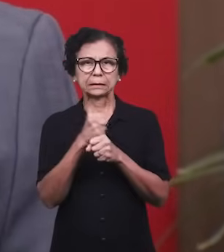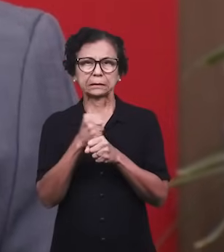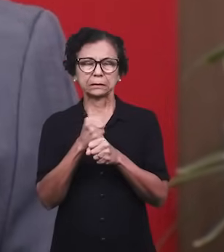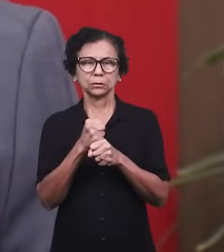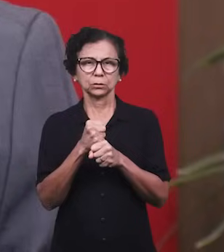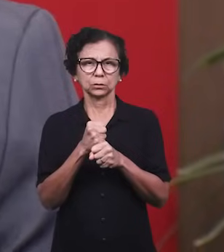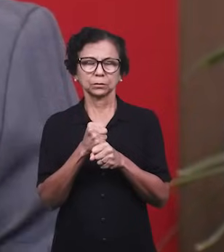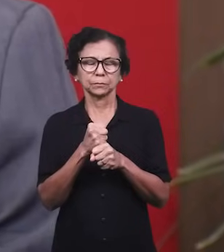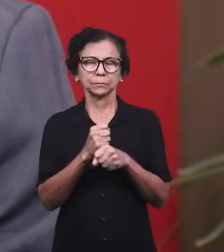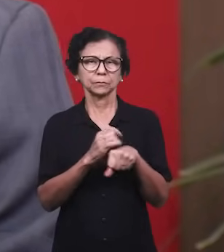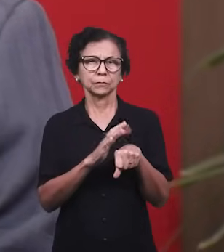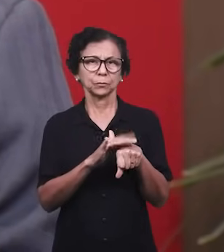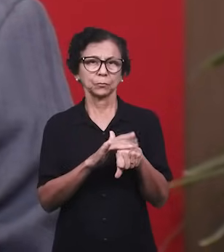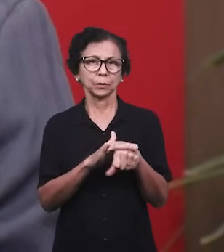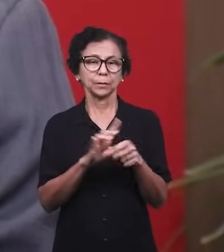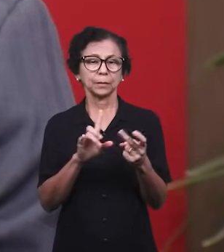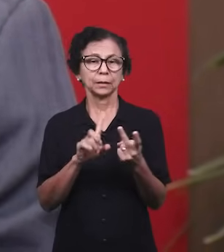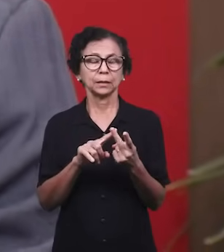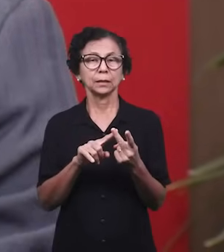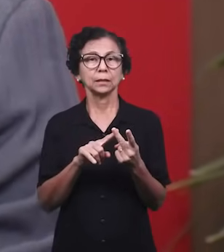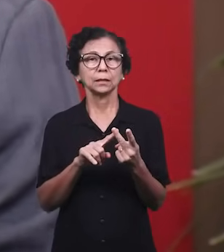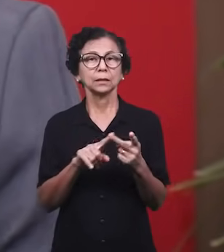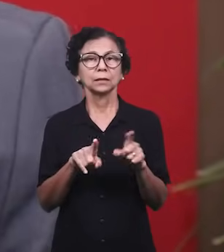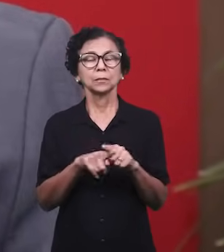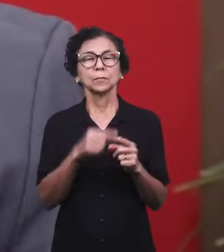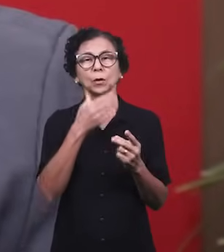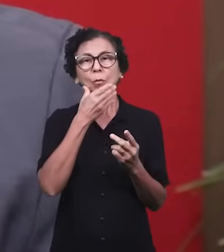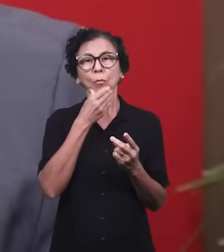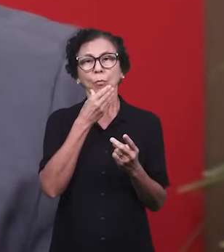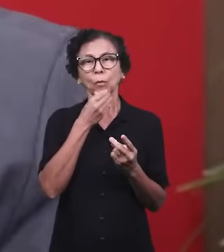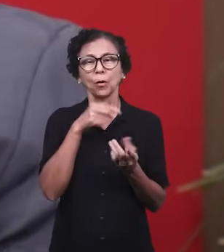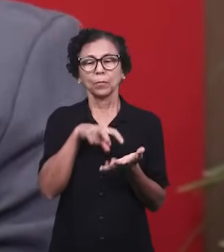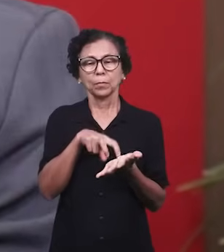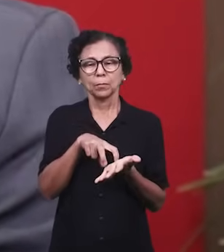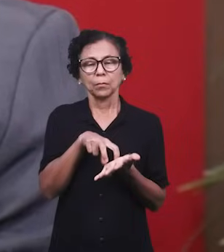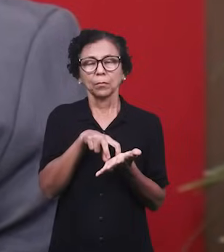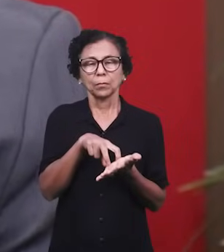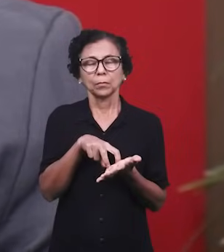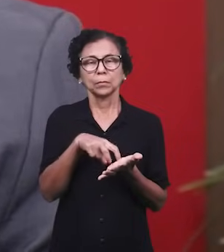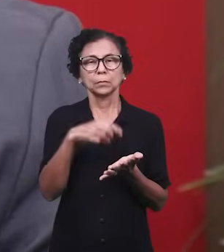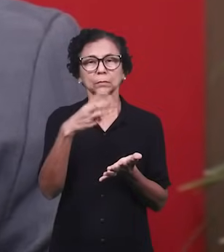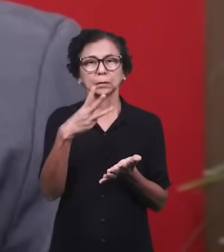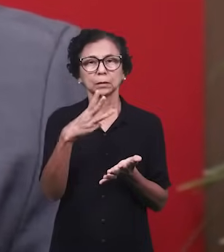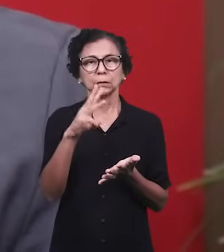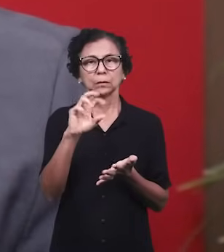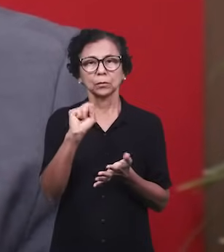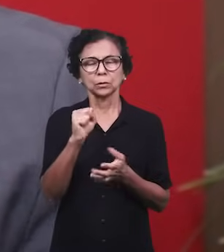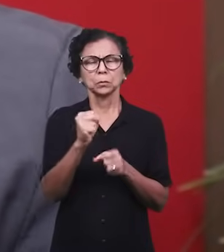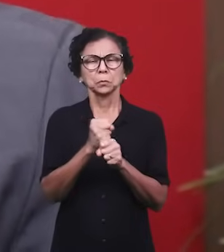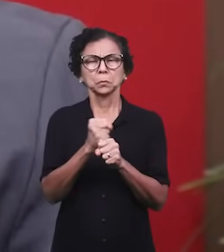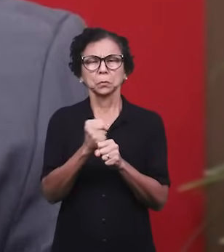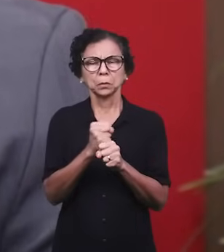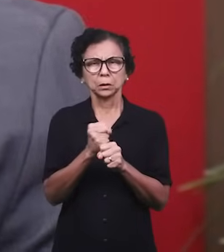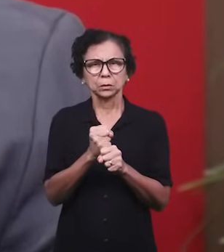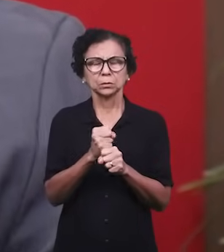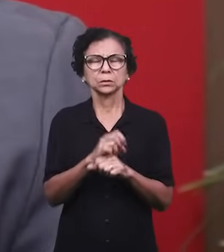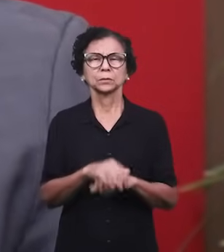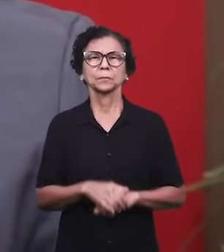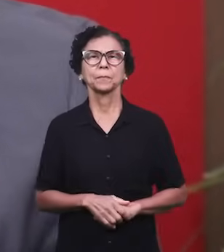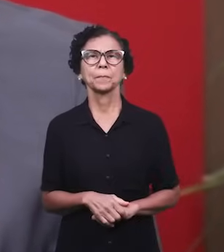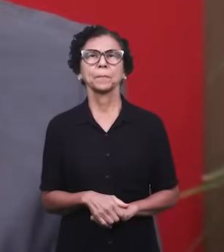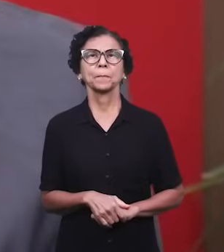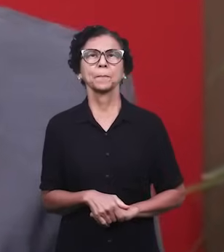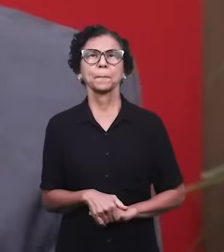enfermidade, e também o paralítico no tanque de Betesda, 38 anos. Então minha pergunta,